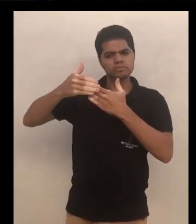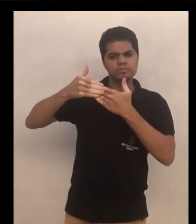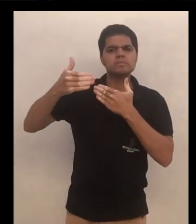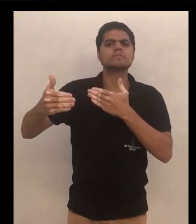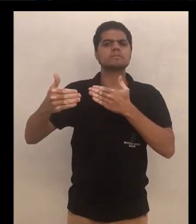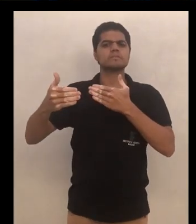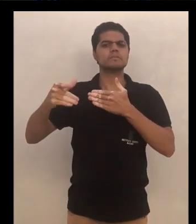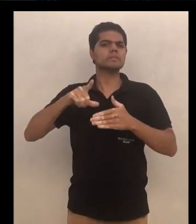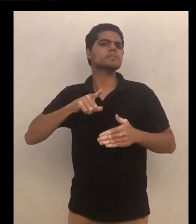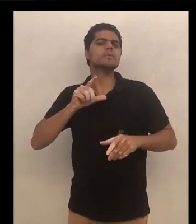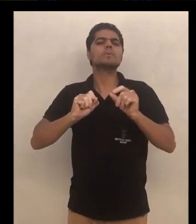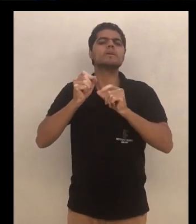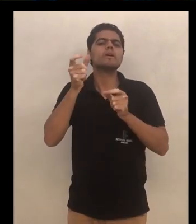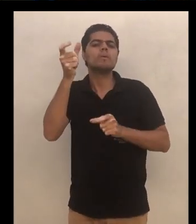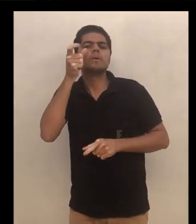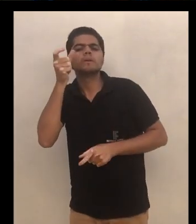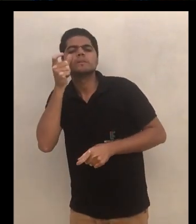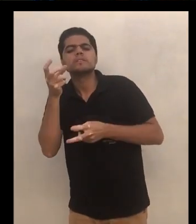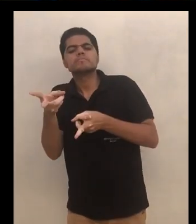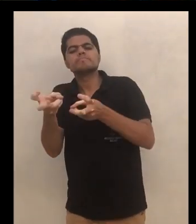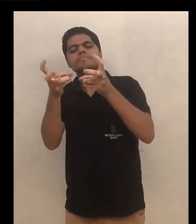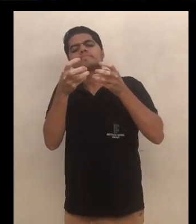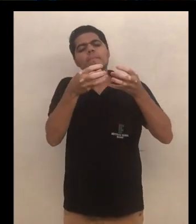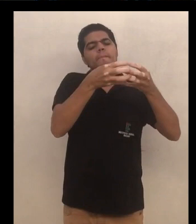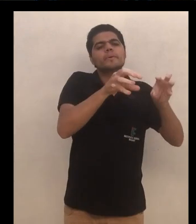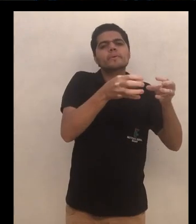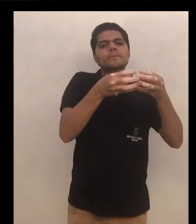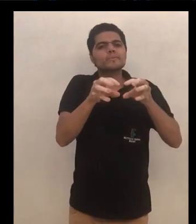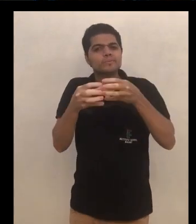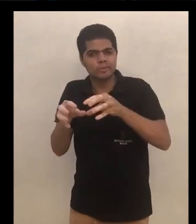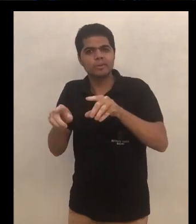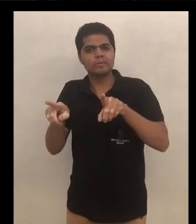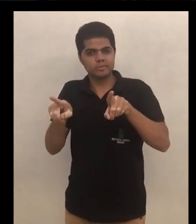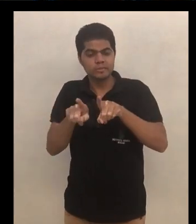havendo uma volta, né? O interesse pelos ovos e